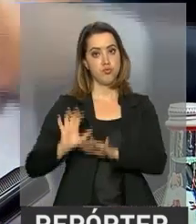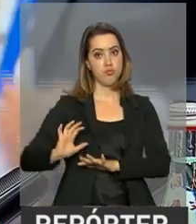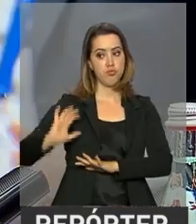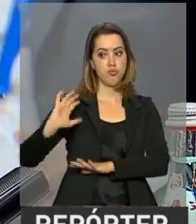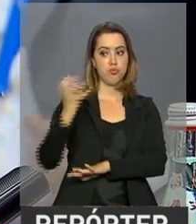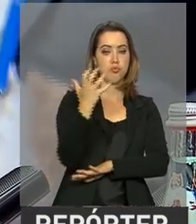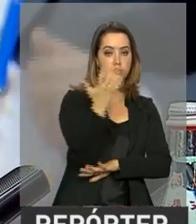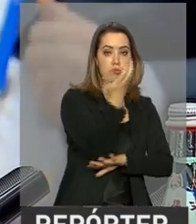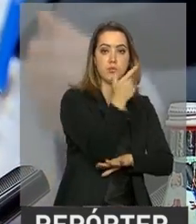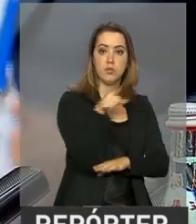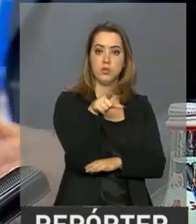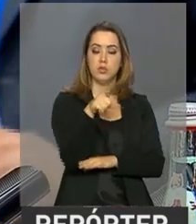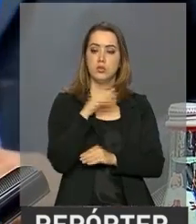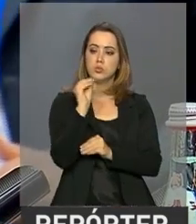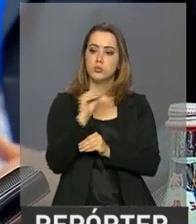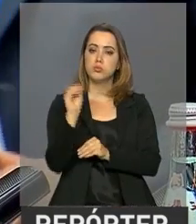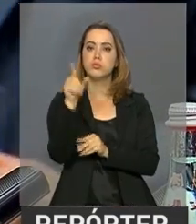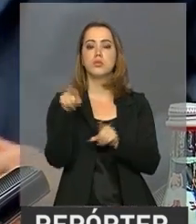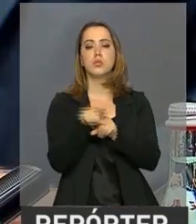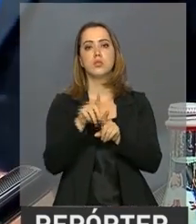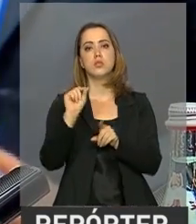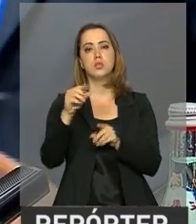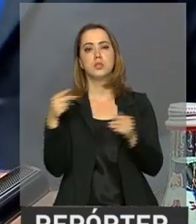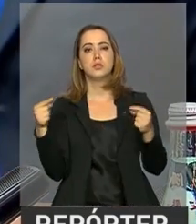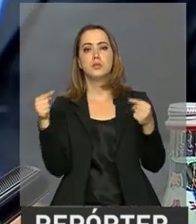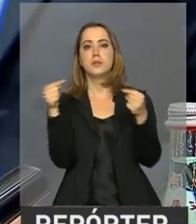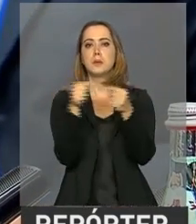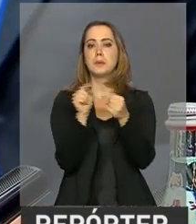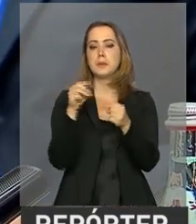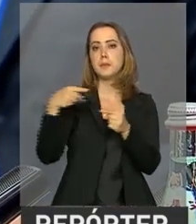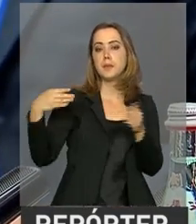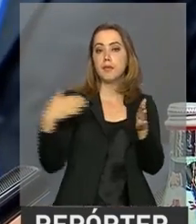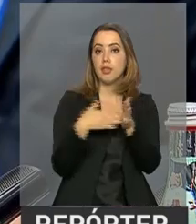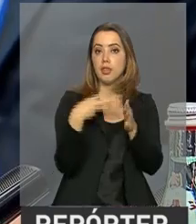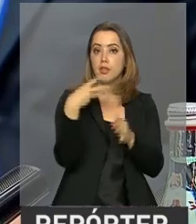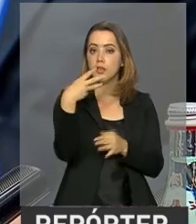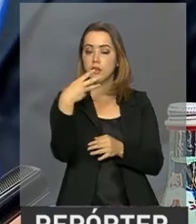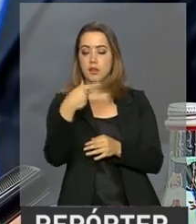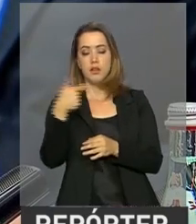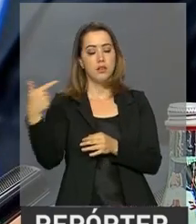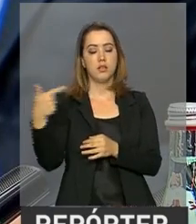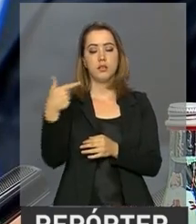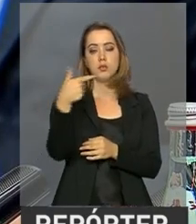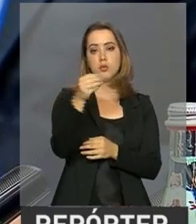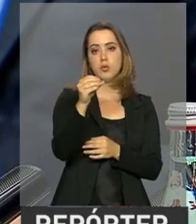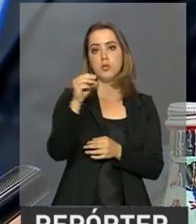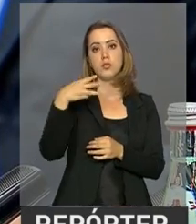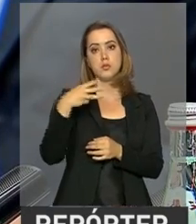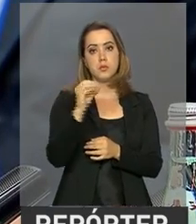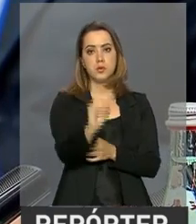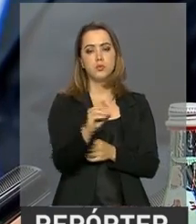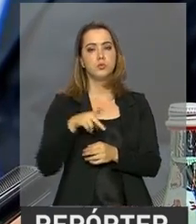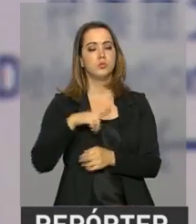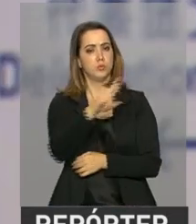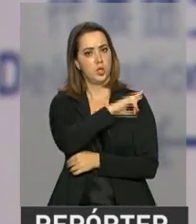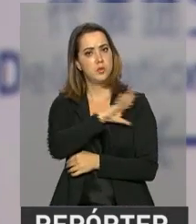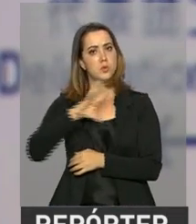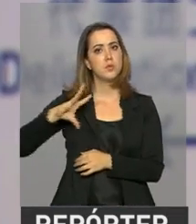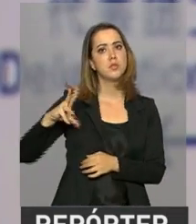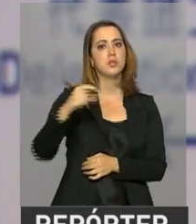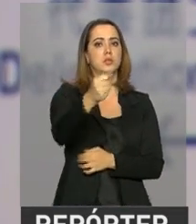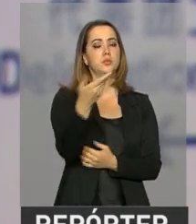da Organização das Nações Unidas com metas a serem atingidas até 2030, são de responsabilidade de todos.